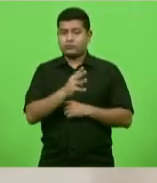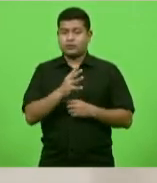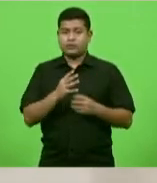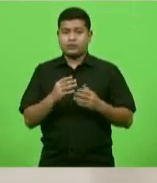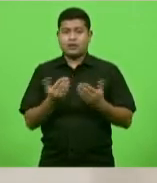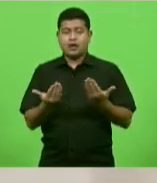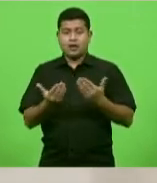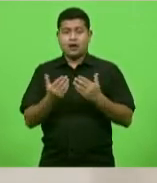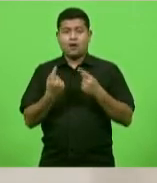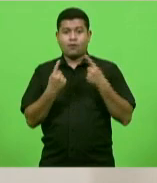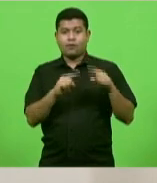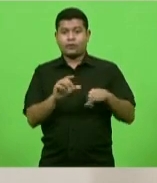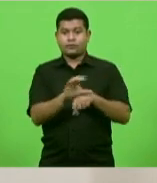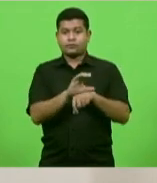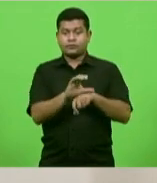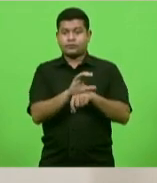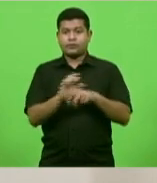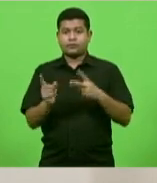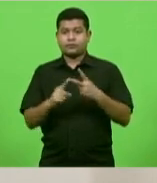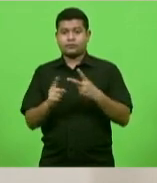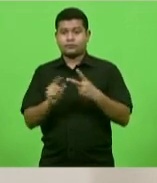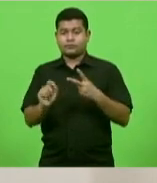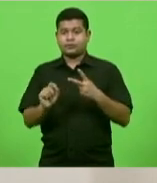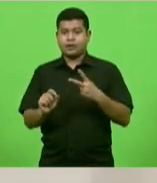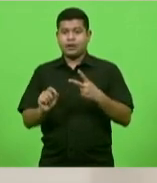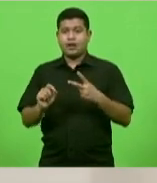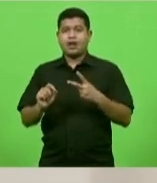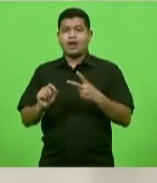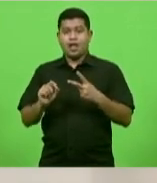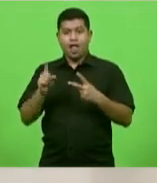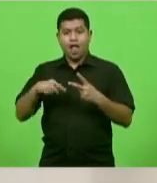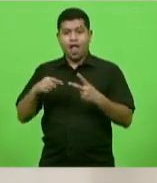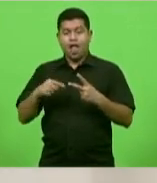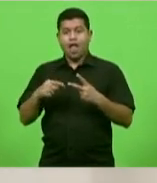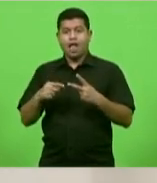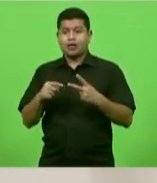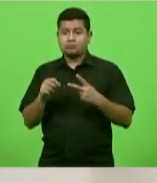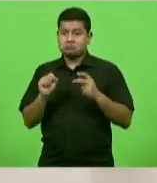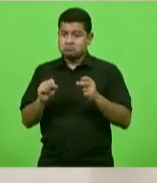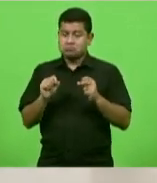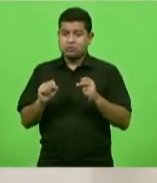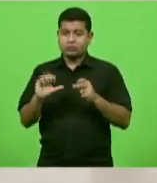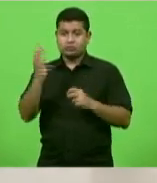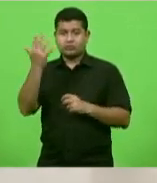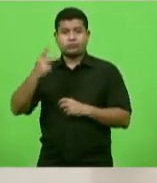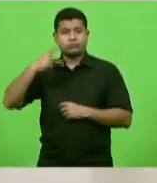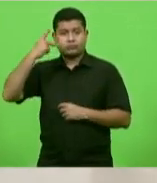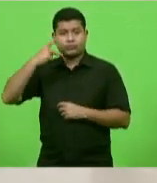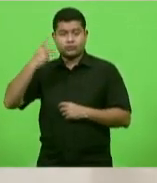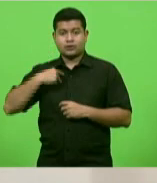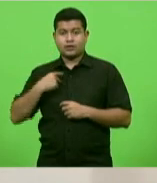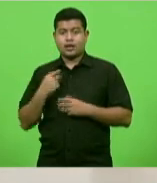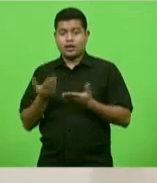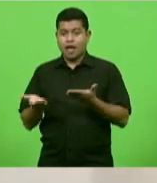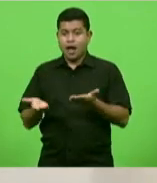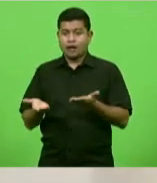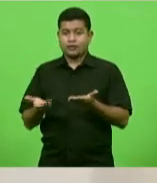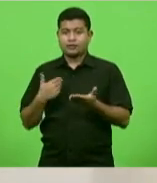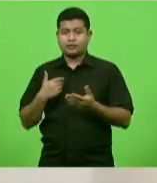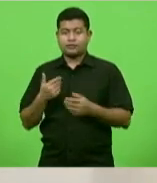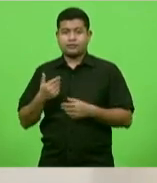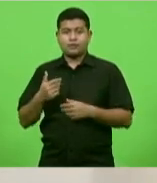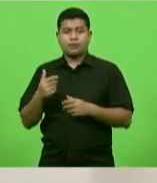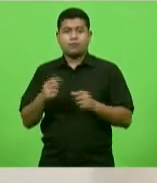texto constitucional. O outro é o seu pressuposto político, que em momento algum poderá ser considerado pelo